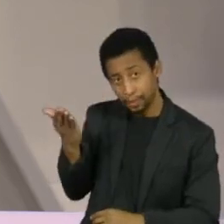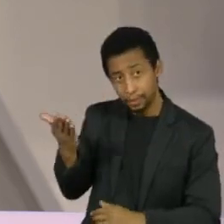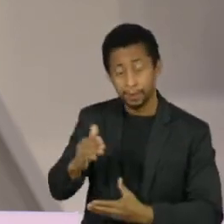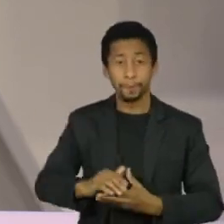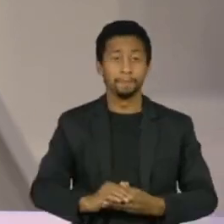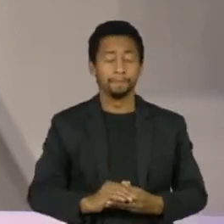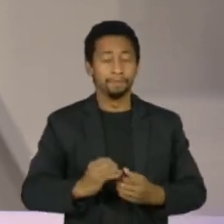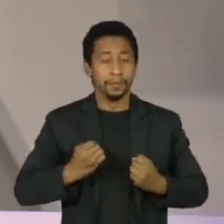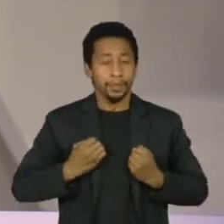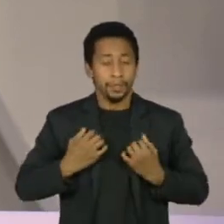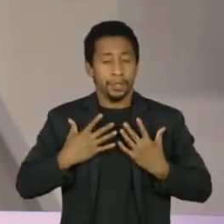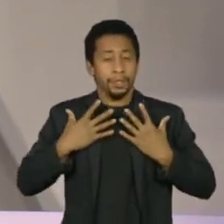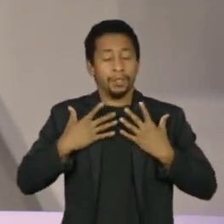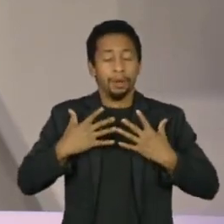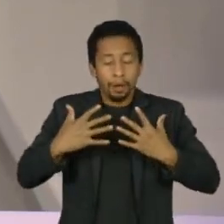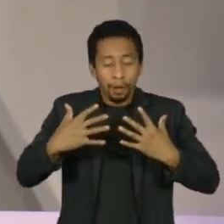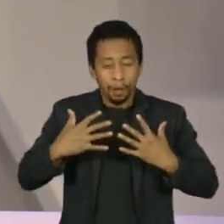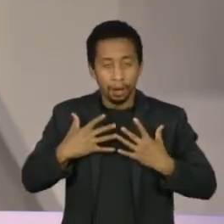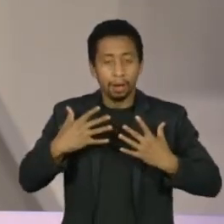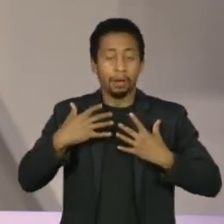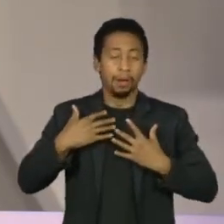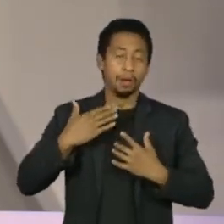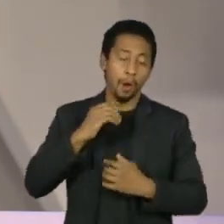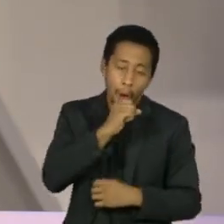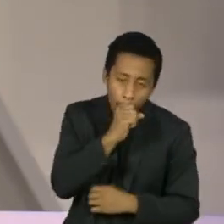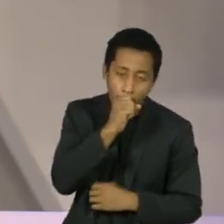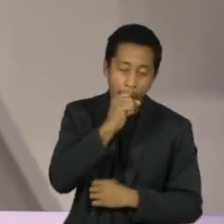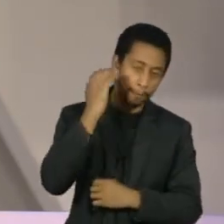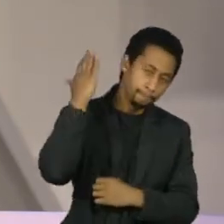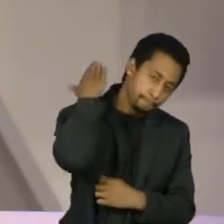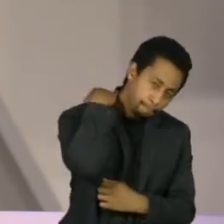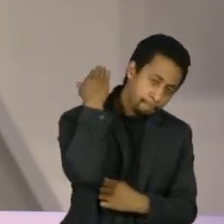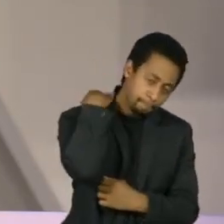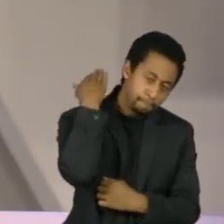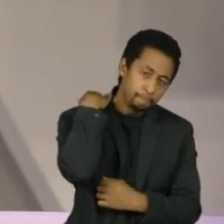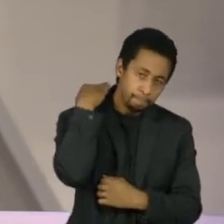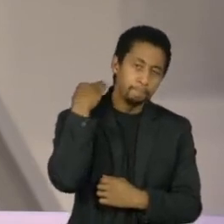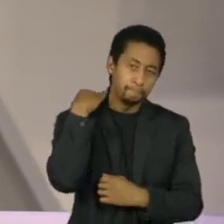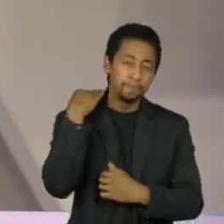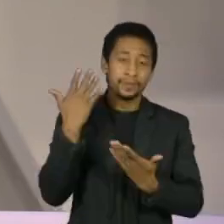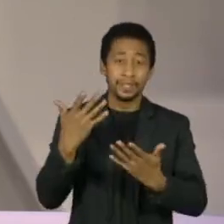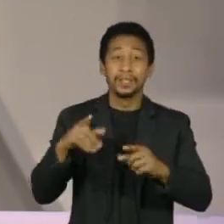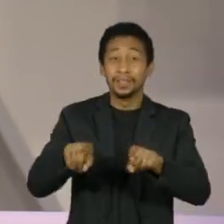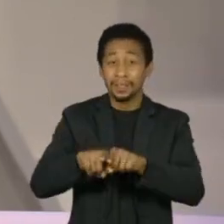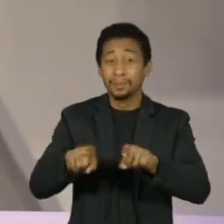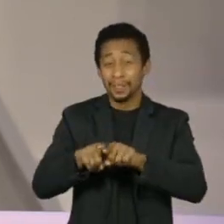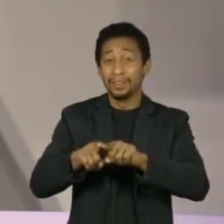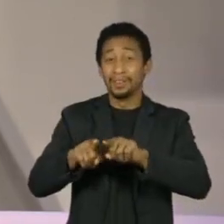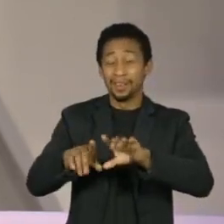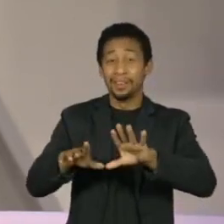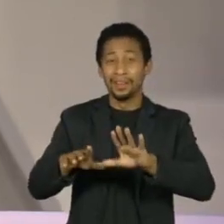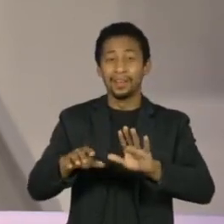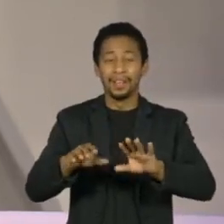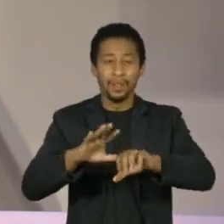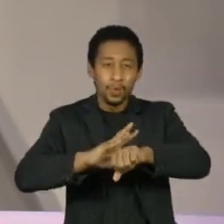Pneumonia, infecções sanguíneas, tuberculose e infecções sexualmente transmissíveis. Esses